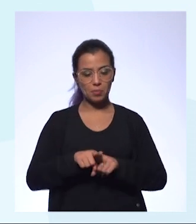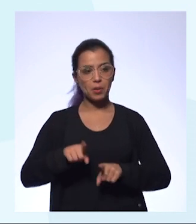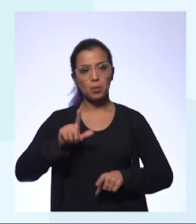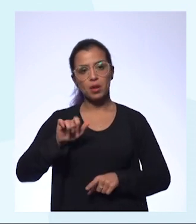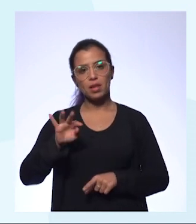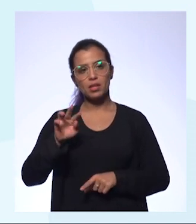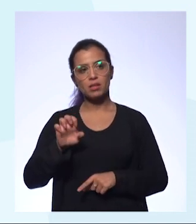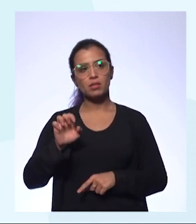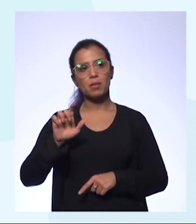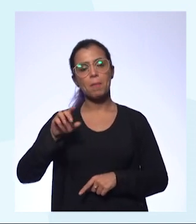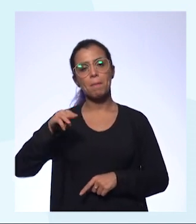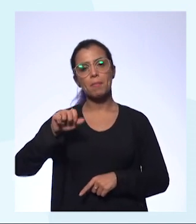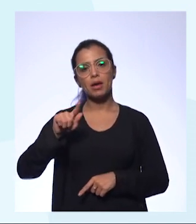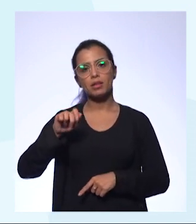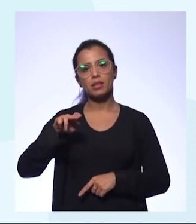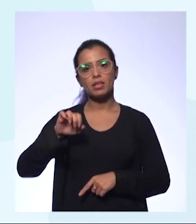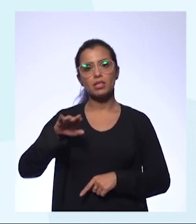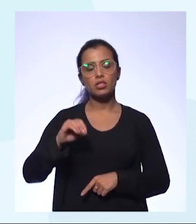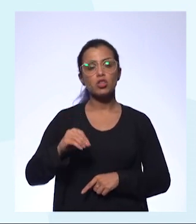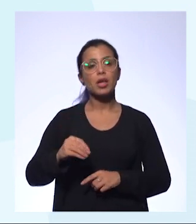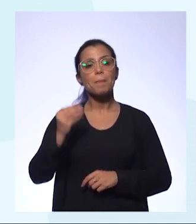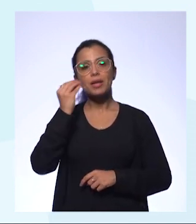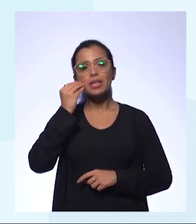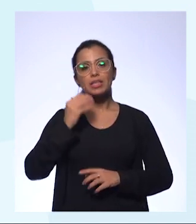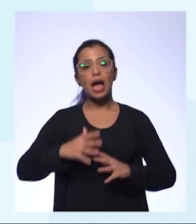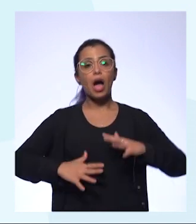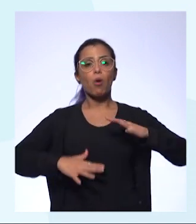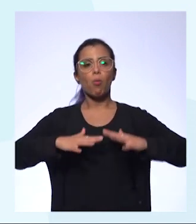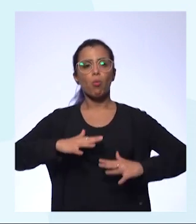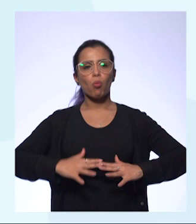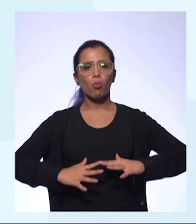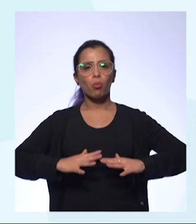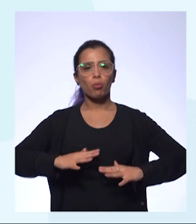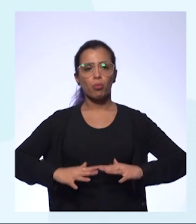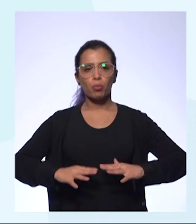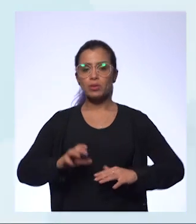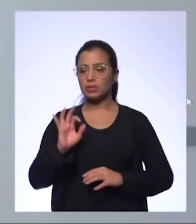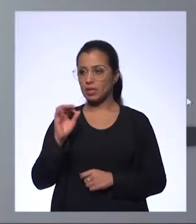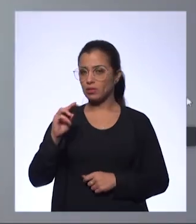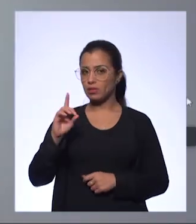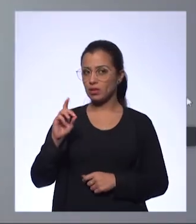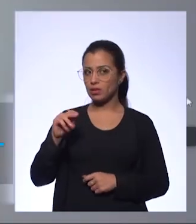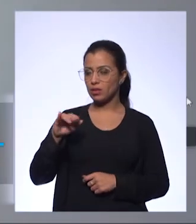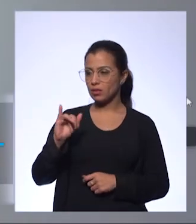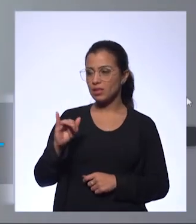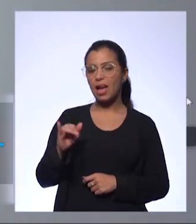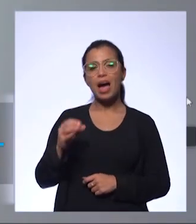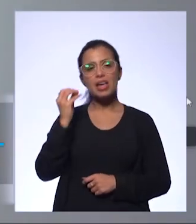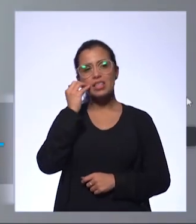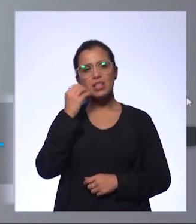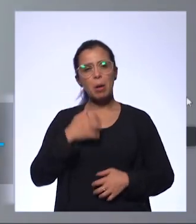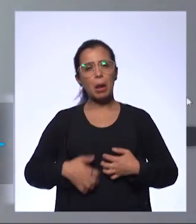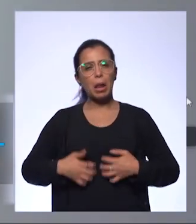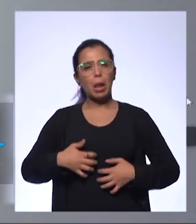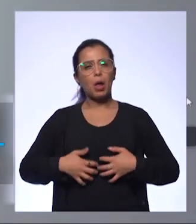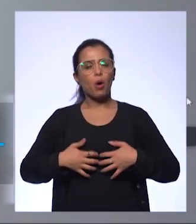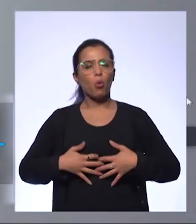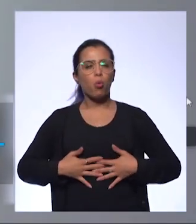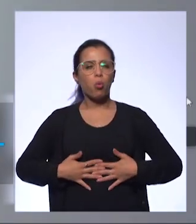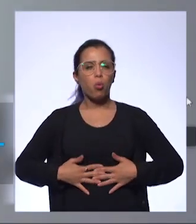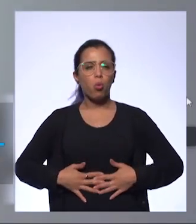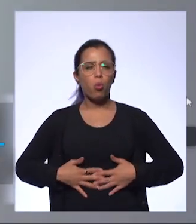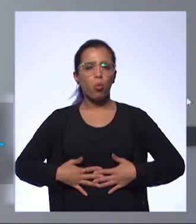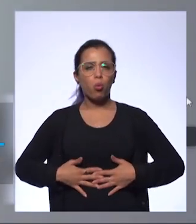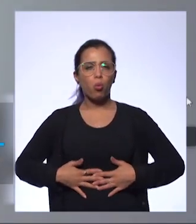dar uma neutralidade aí na sua acidez, né, Dani? Aí alivia aquela queimação que tem no caminho do